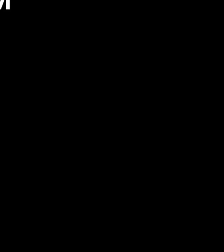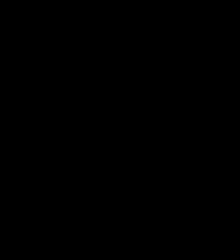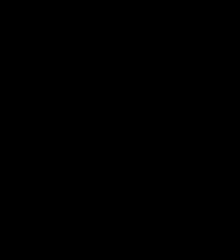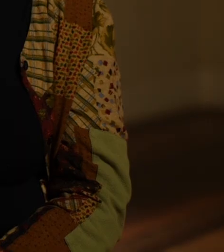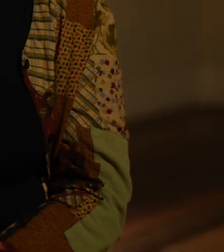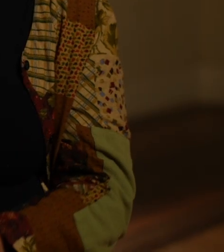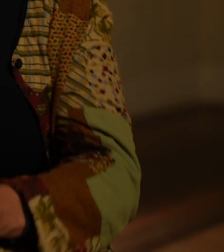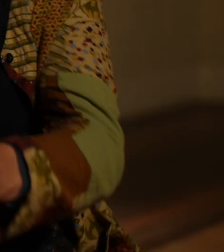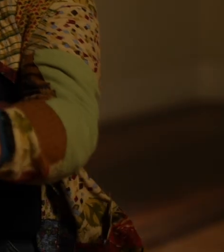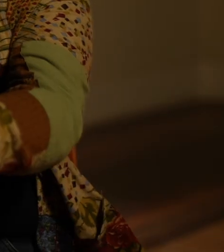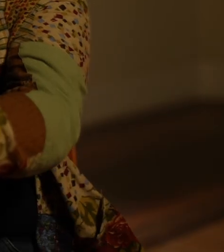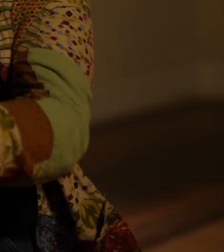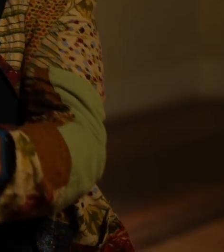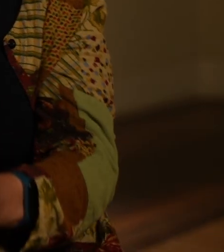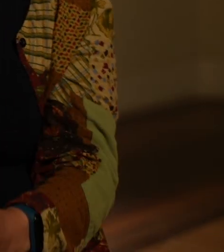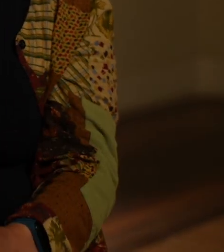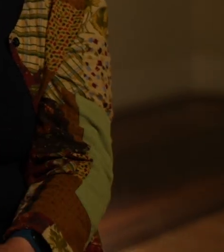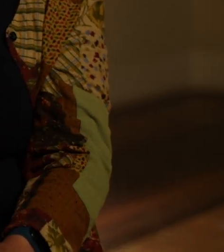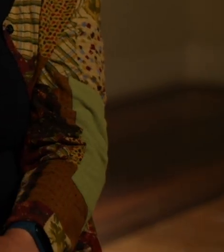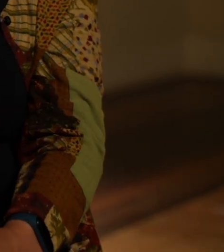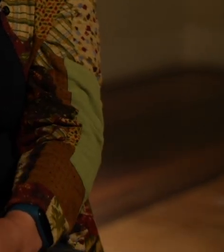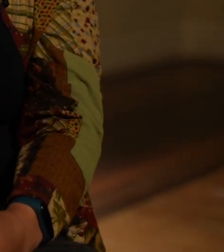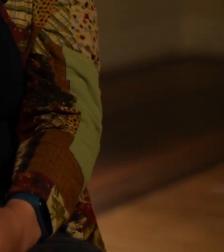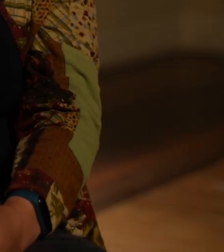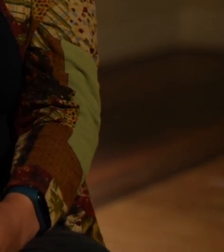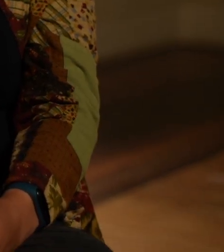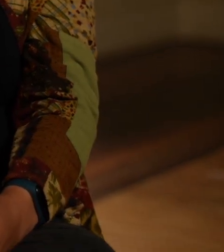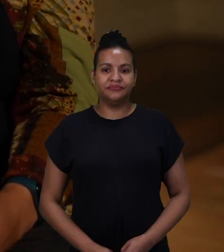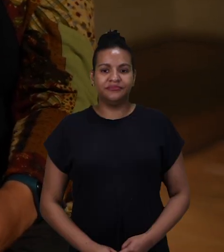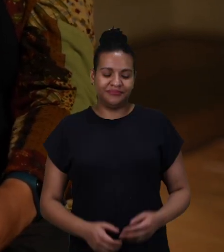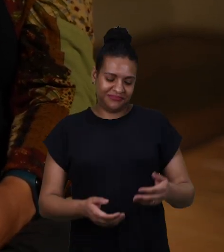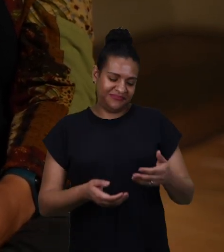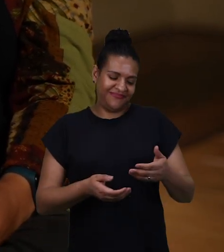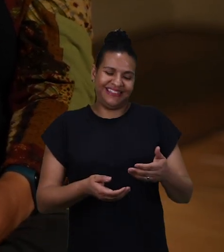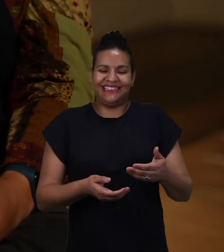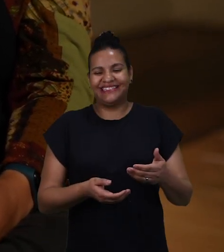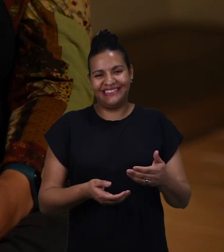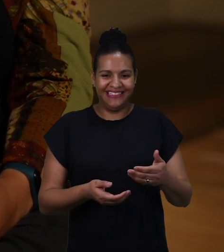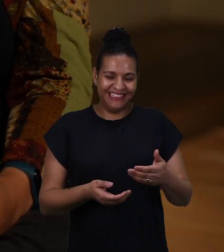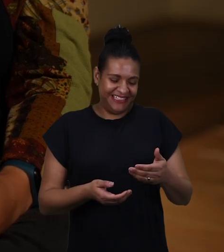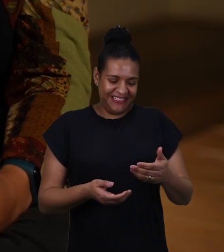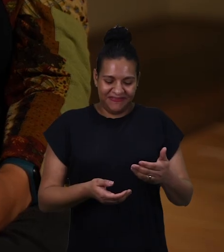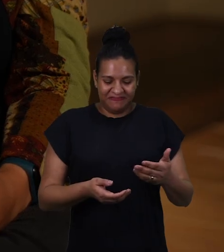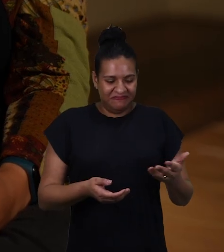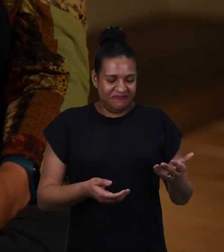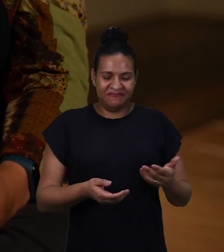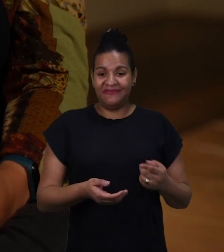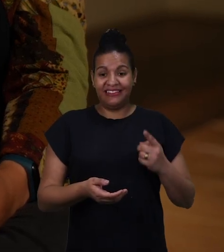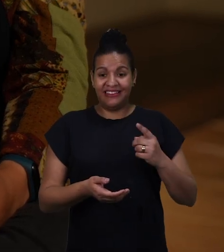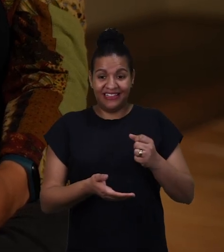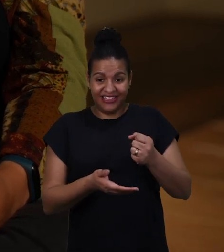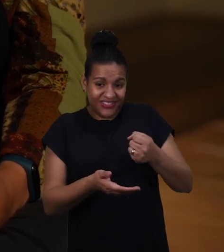Uma pessoa entrega uma jarra em formato de abacaxi para uma mulher negra com óculos de grau. Essa jarra,